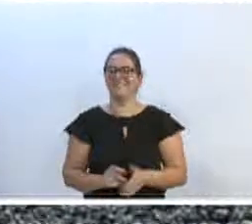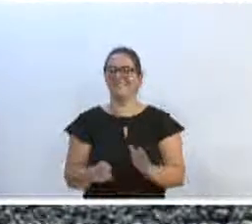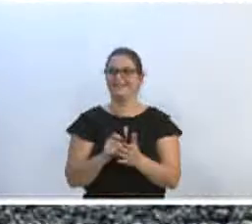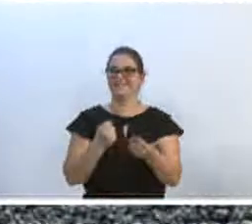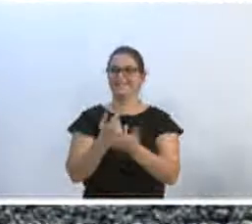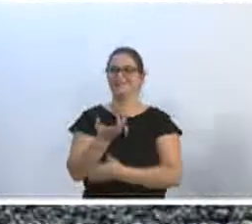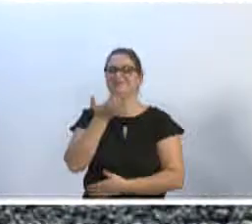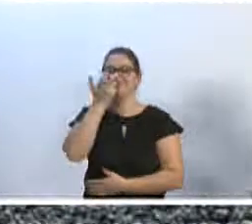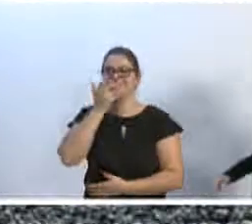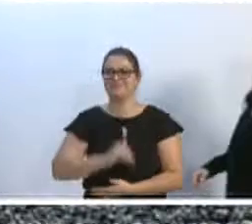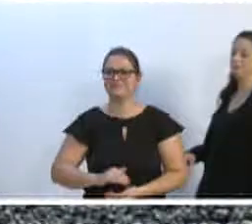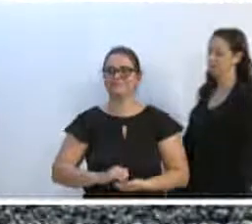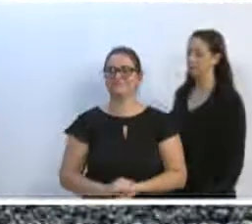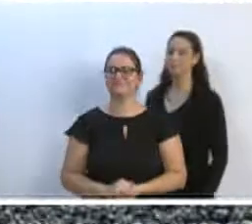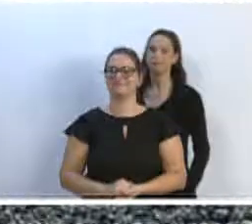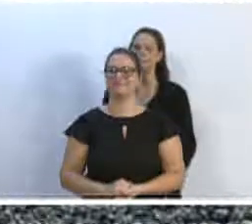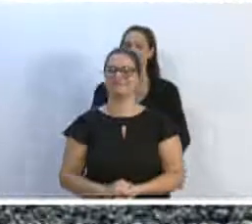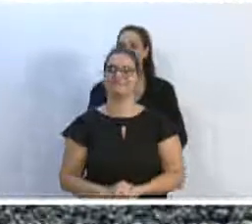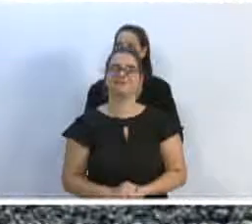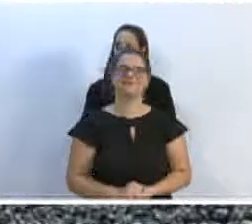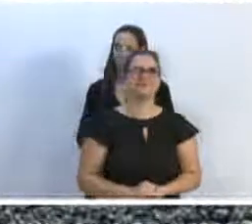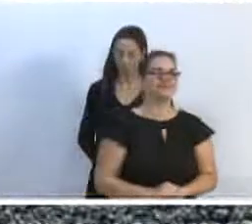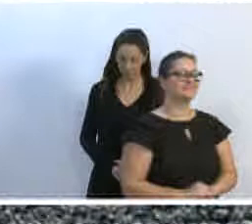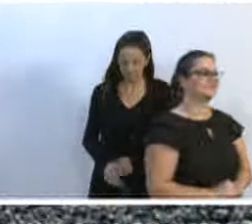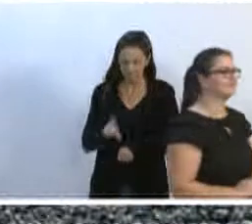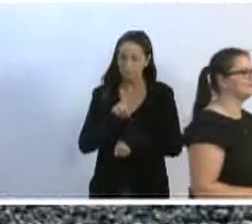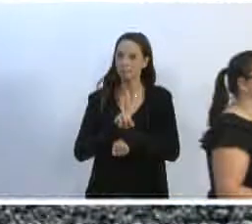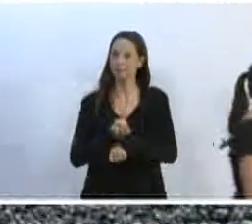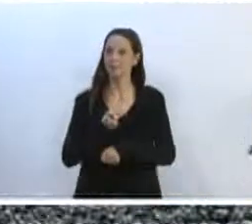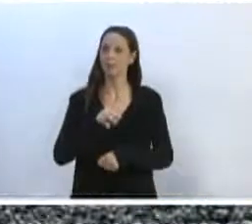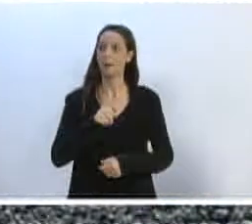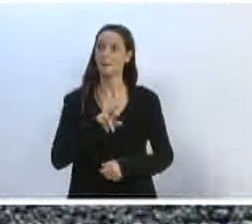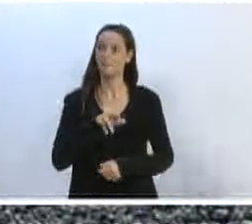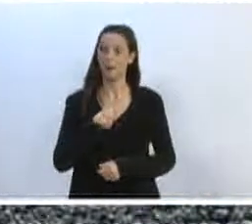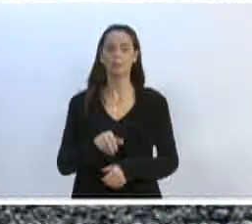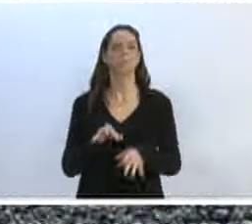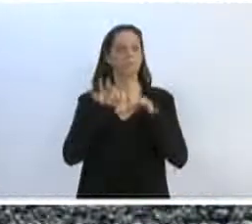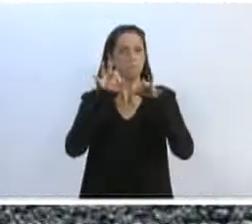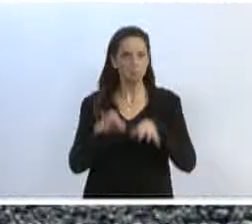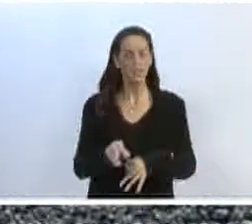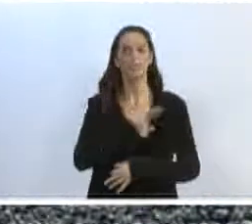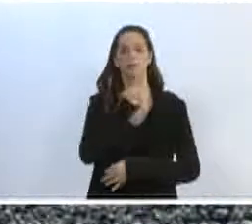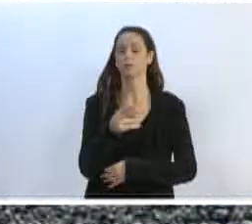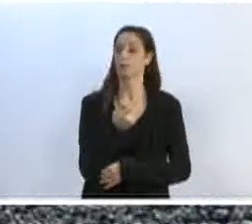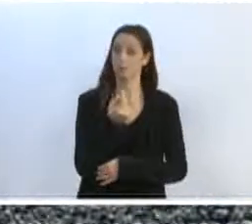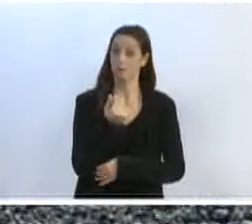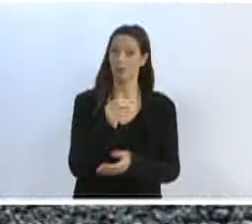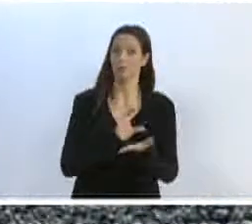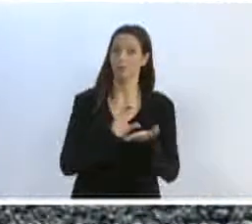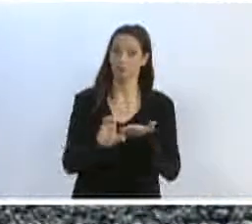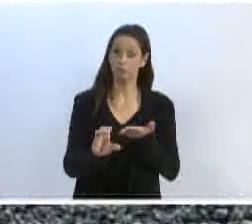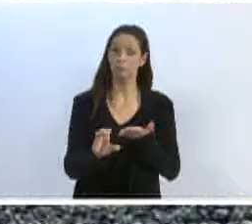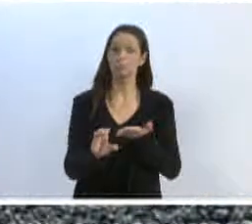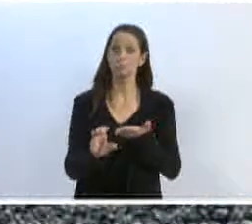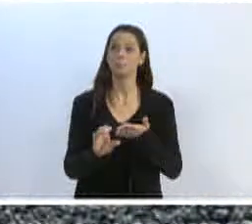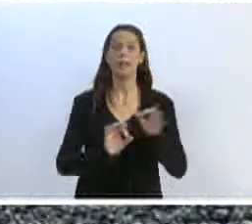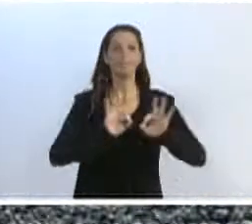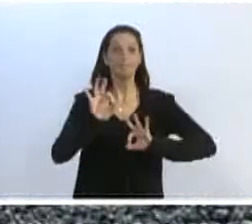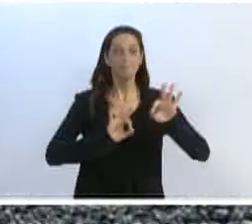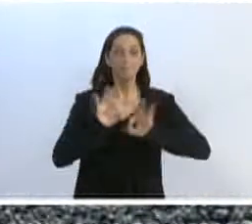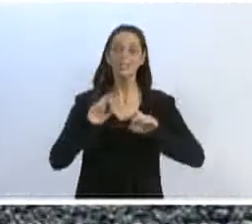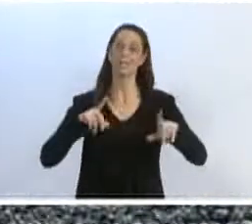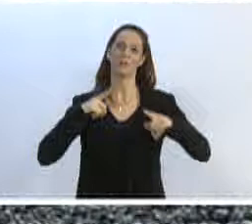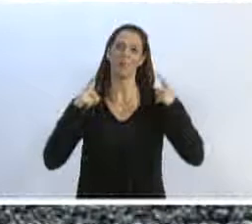parabéns é diretora mara aplicou corretamente esses recursos dando um espaço de lazer para a garotada